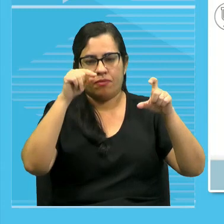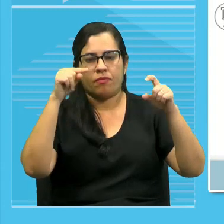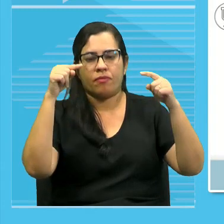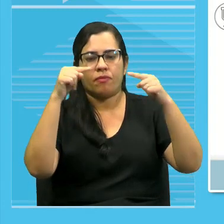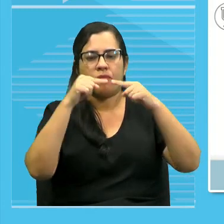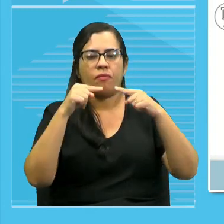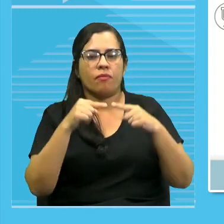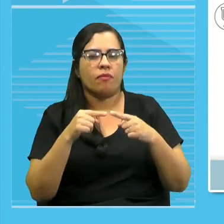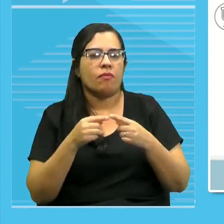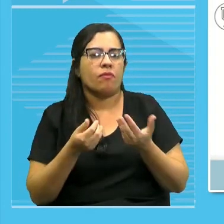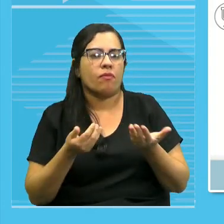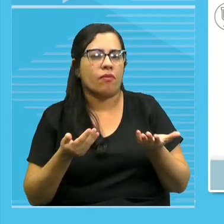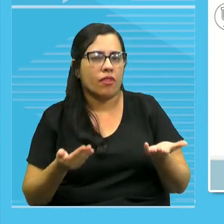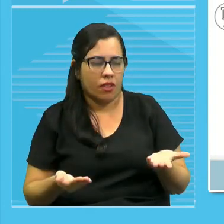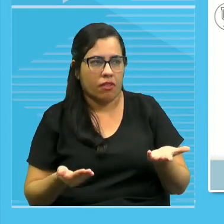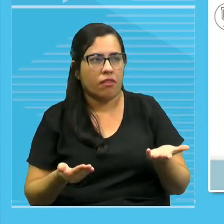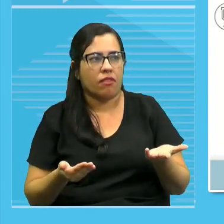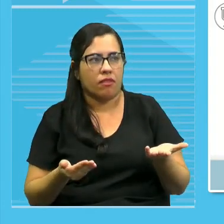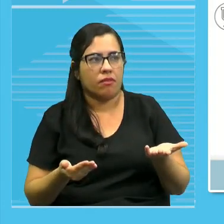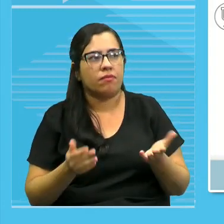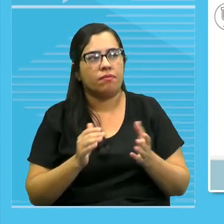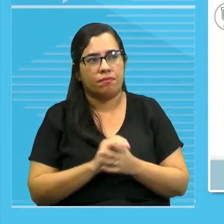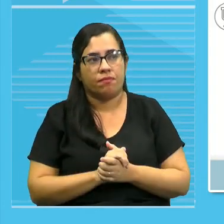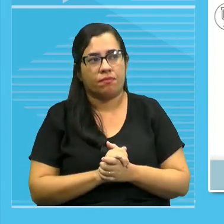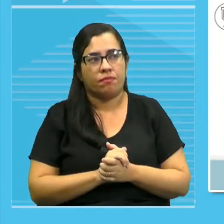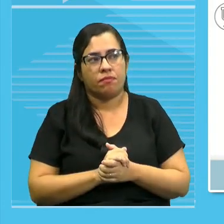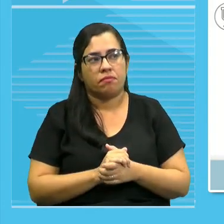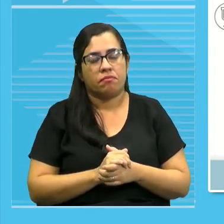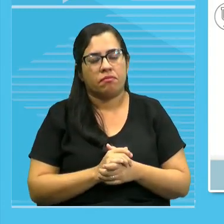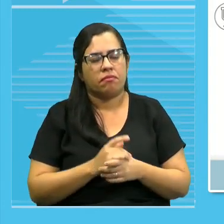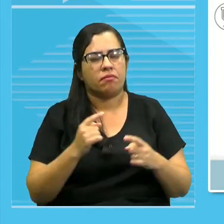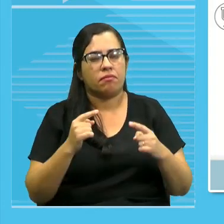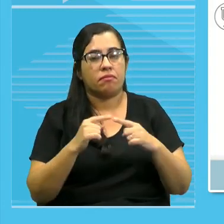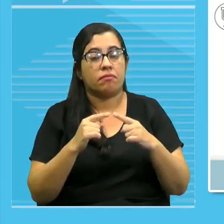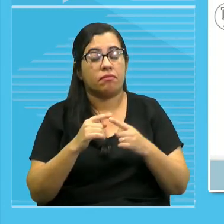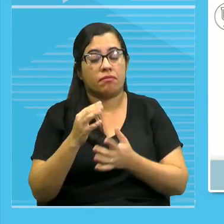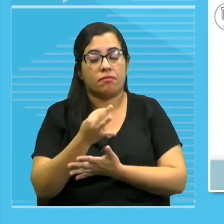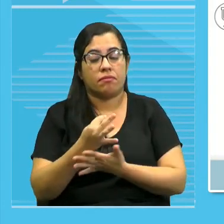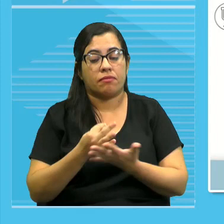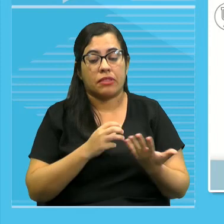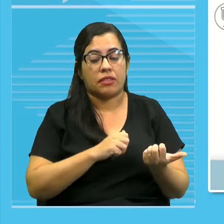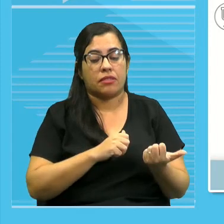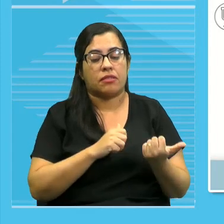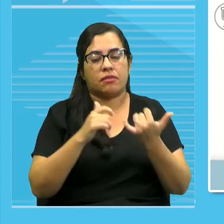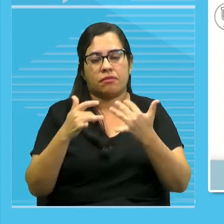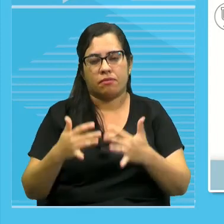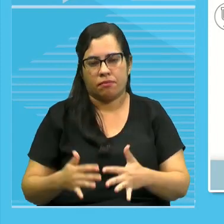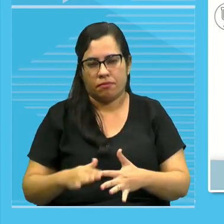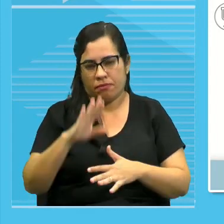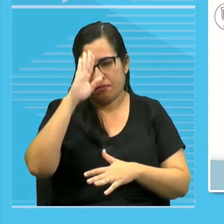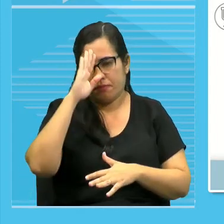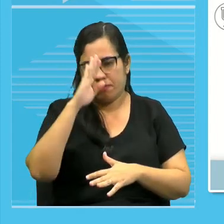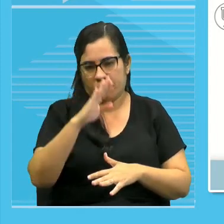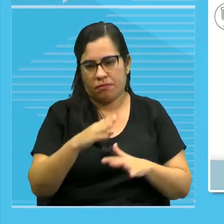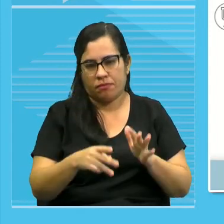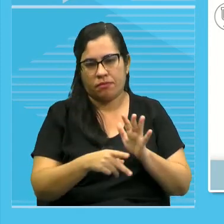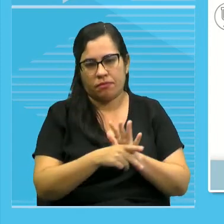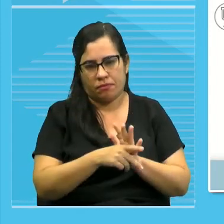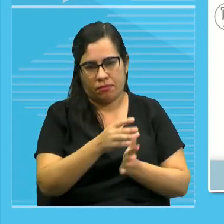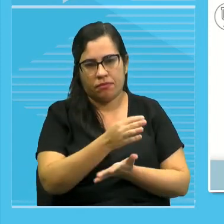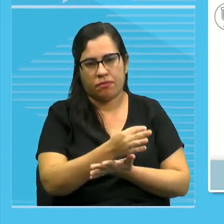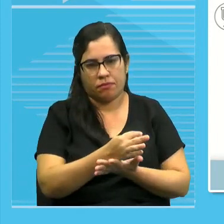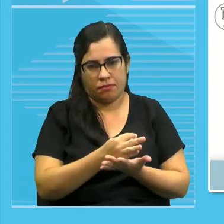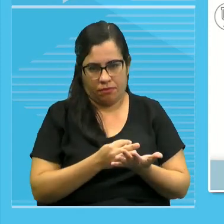em ideia de que o título deve antecipar ali que o texto vai tratar aquilo de principal que o texto